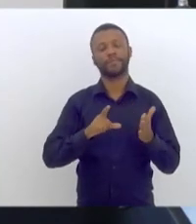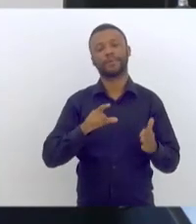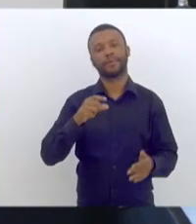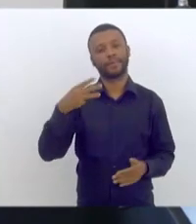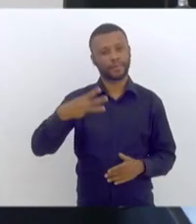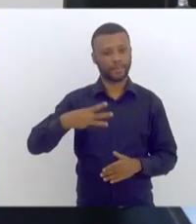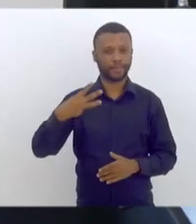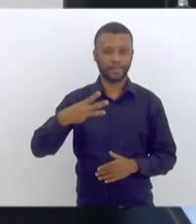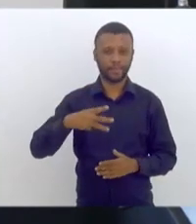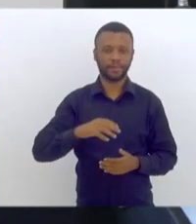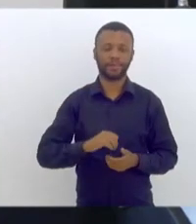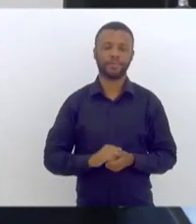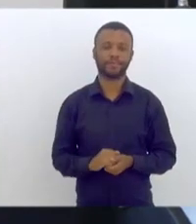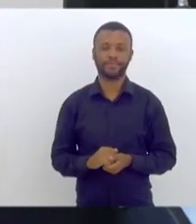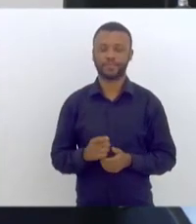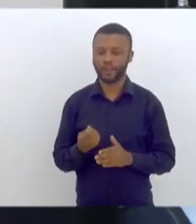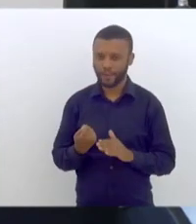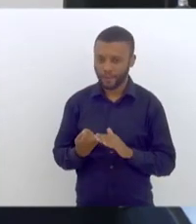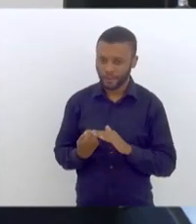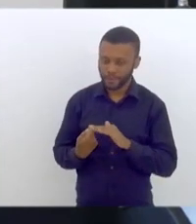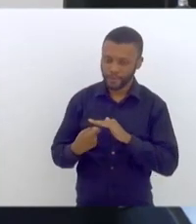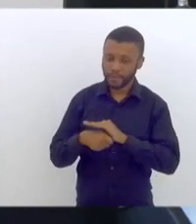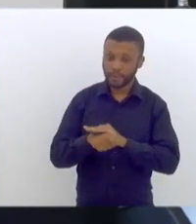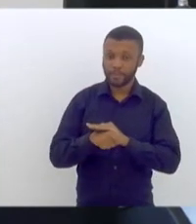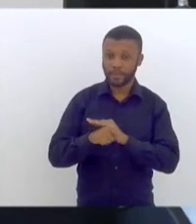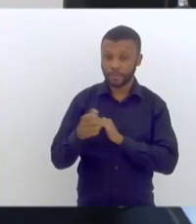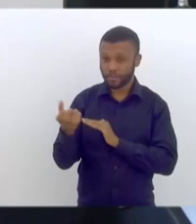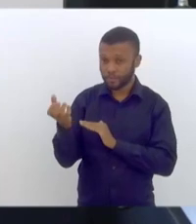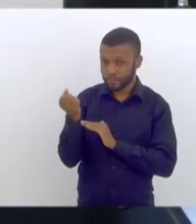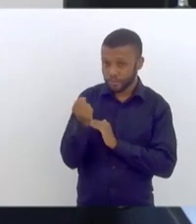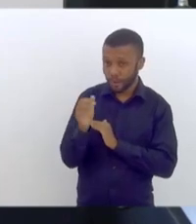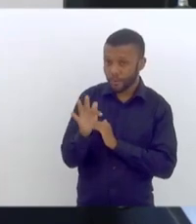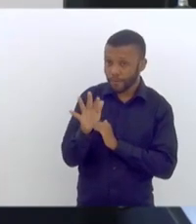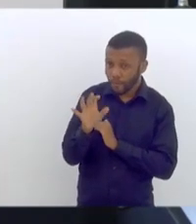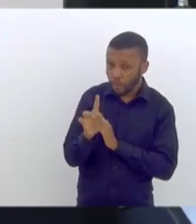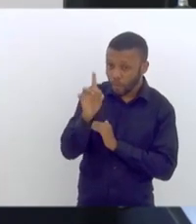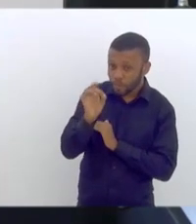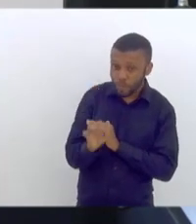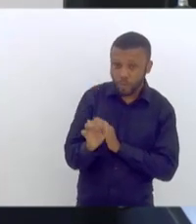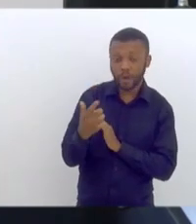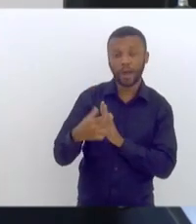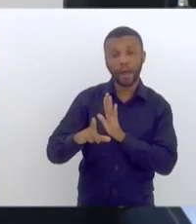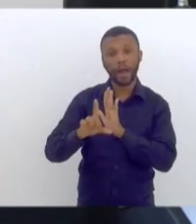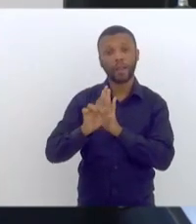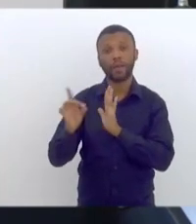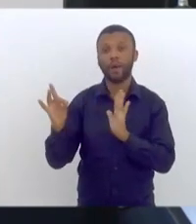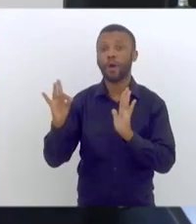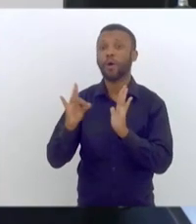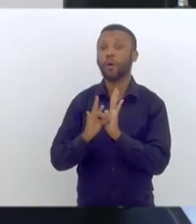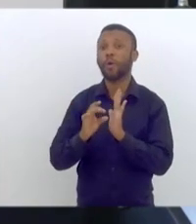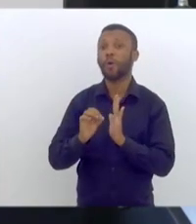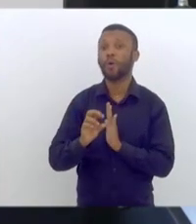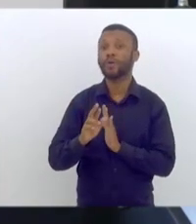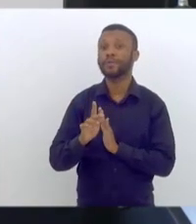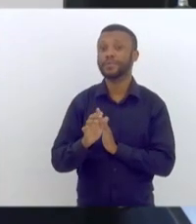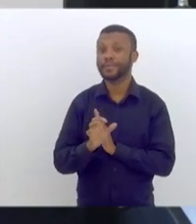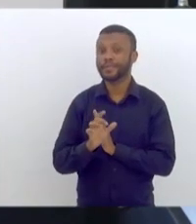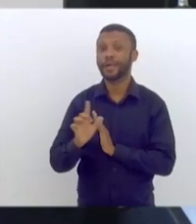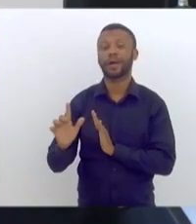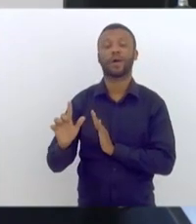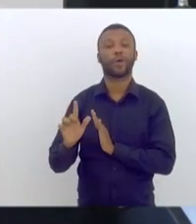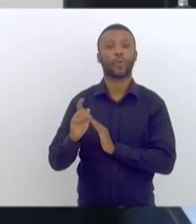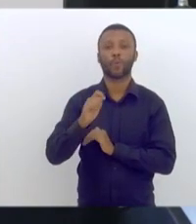financiamentos concedidos com recursos do fundo Valeu original fundo original não